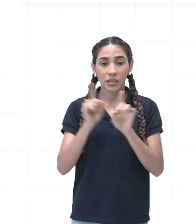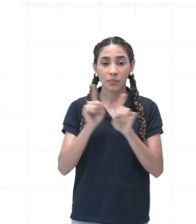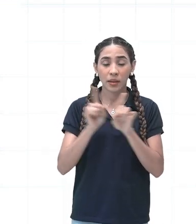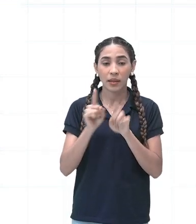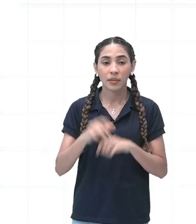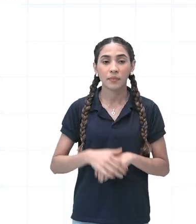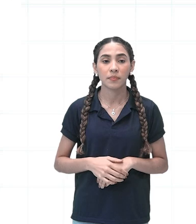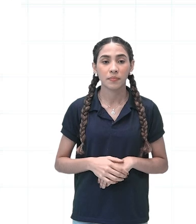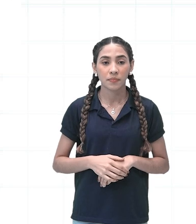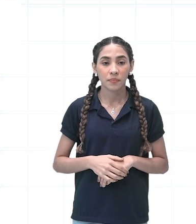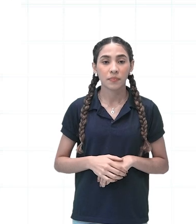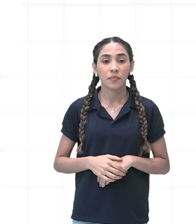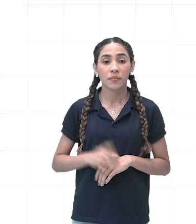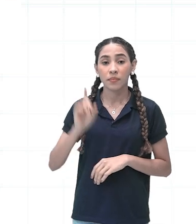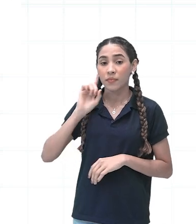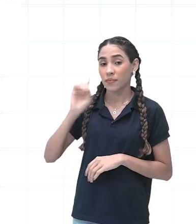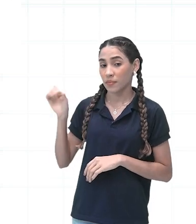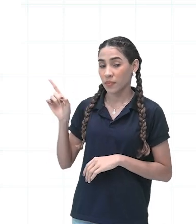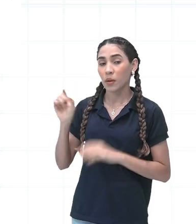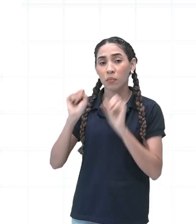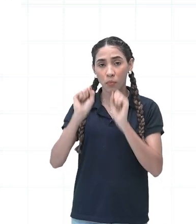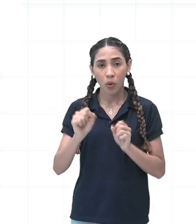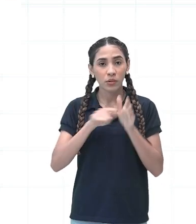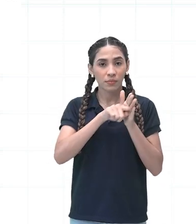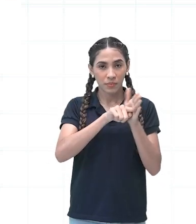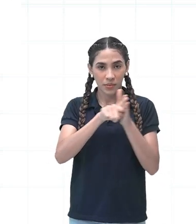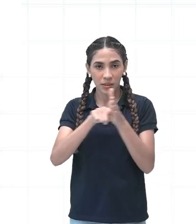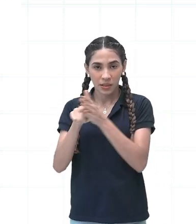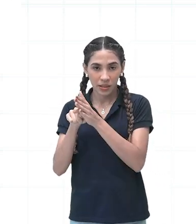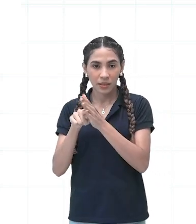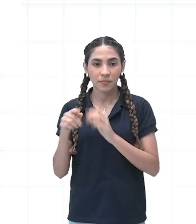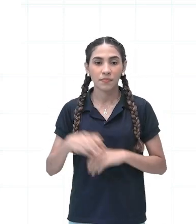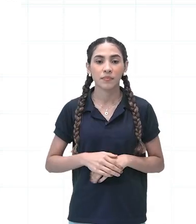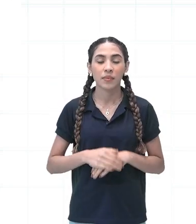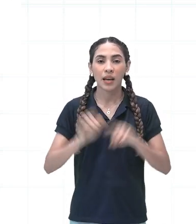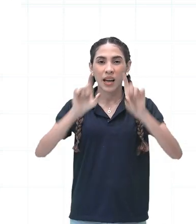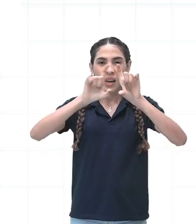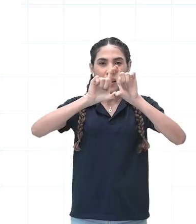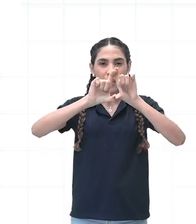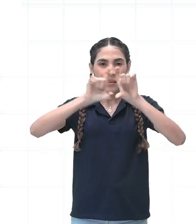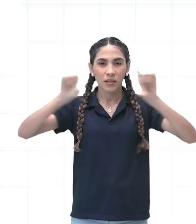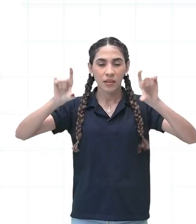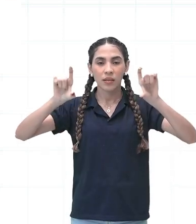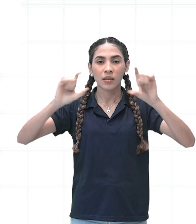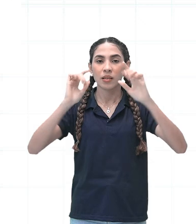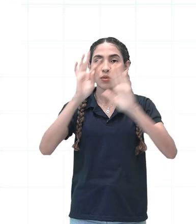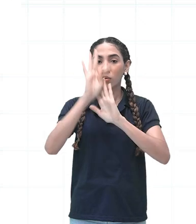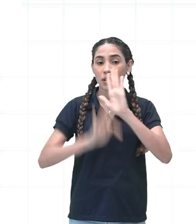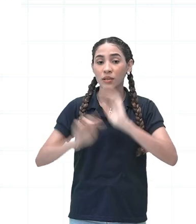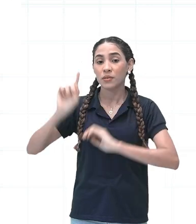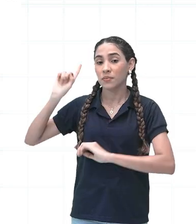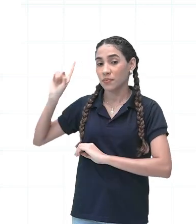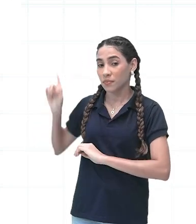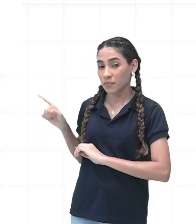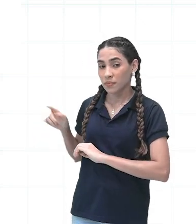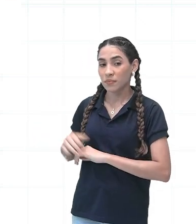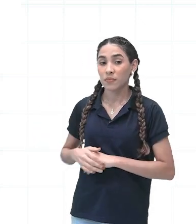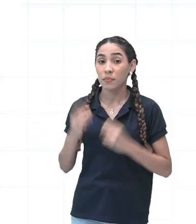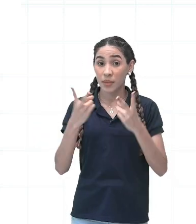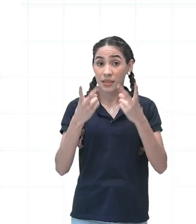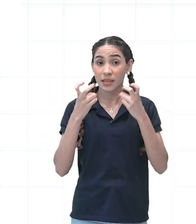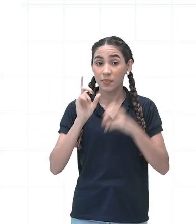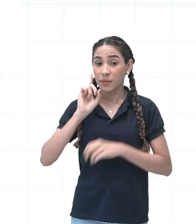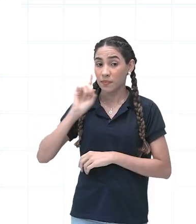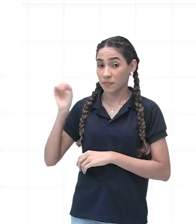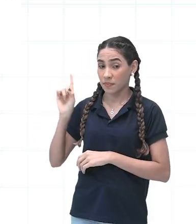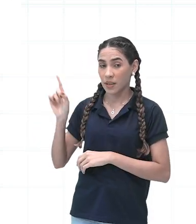Na internet, você pode acessar, tá bom? E aí a capa, o topo do texto está assim. Nota o